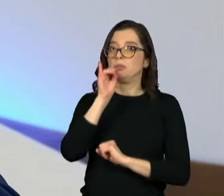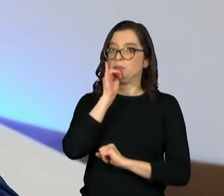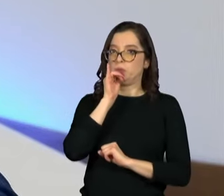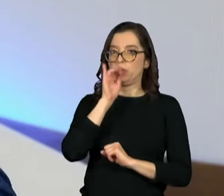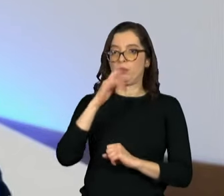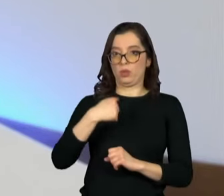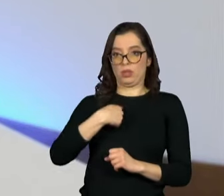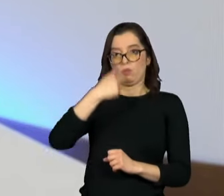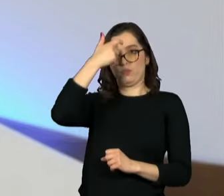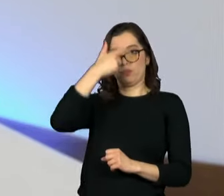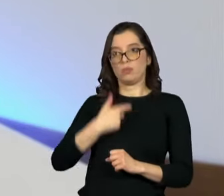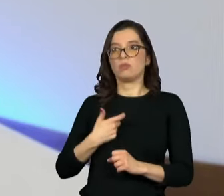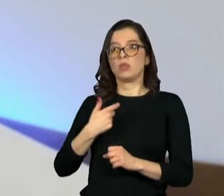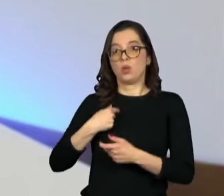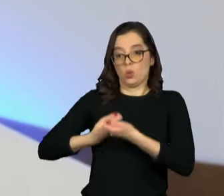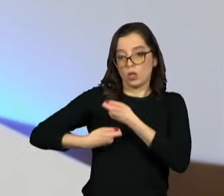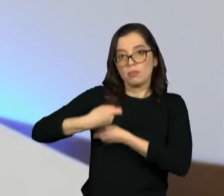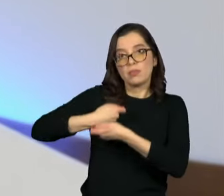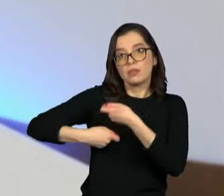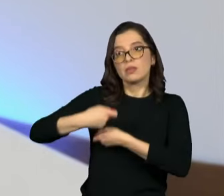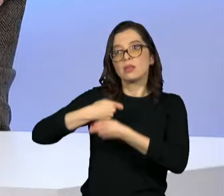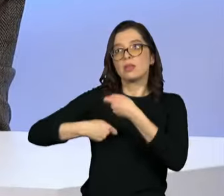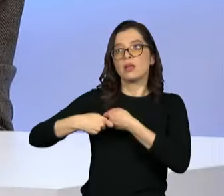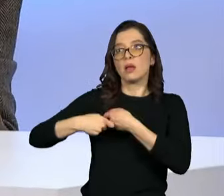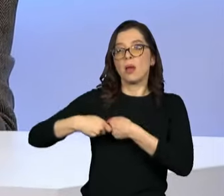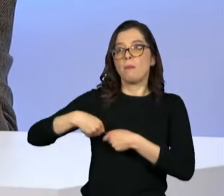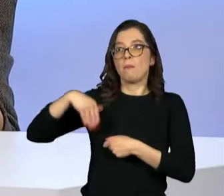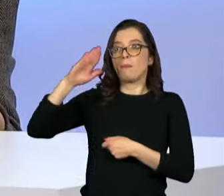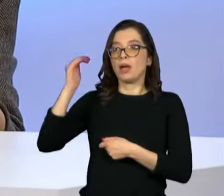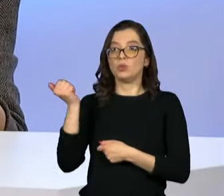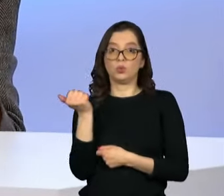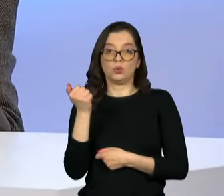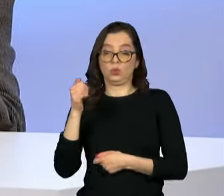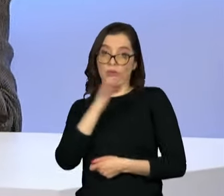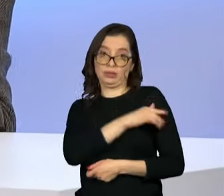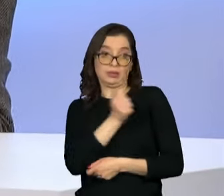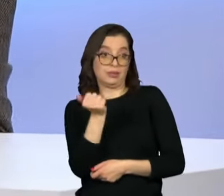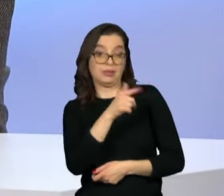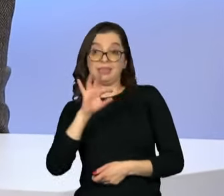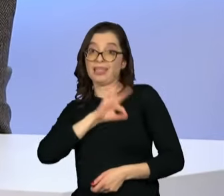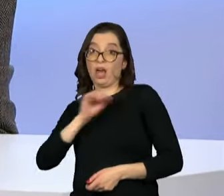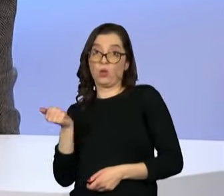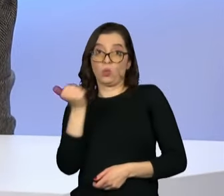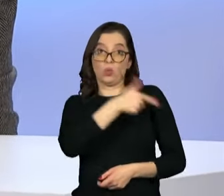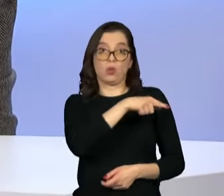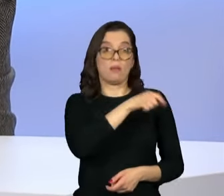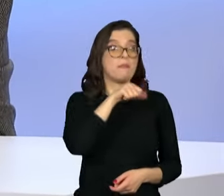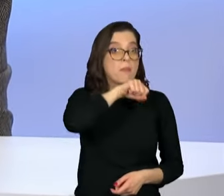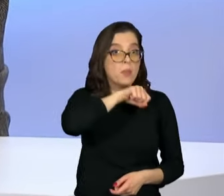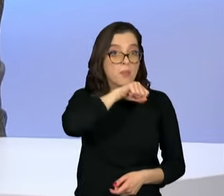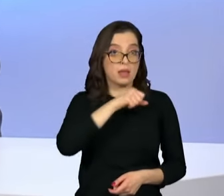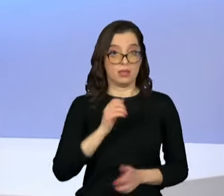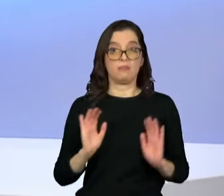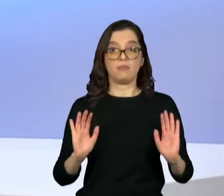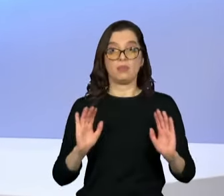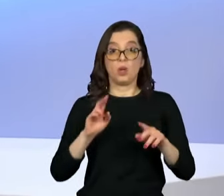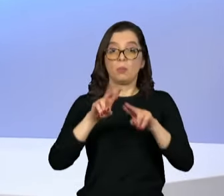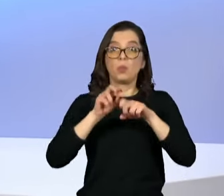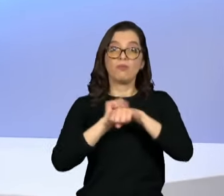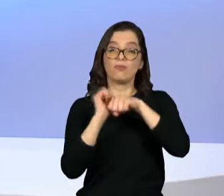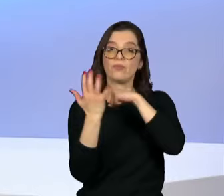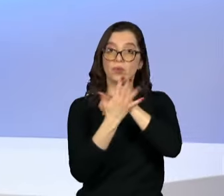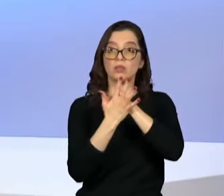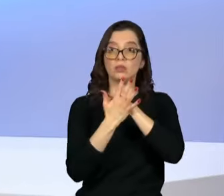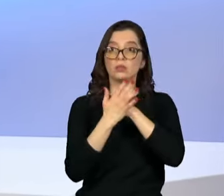Isso nunca fez sentido para mim. Na pandemia, a gente teve um outro senso do que é trabalho